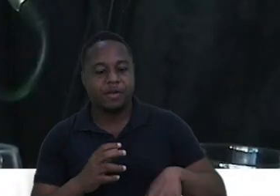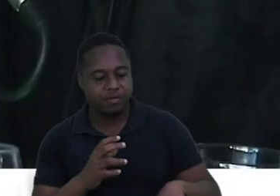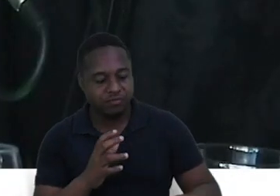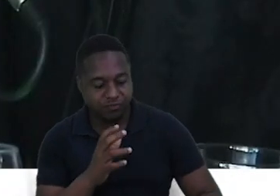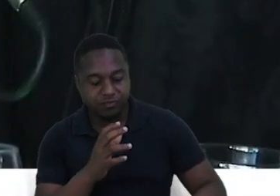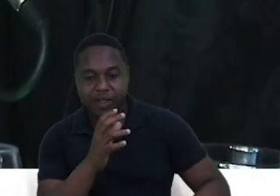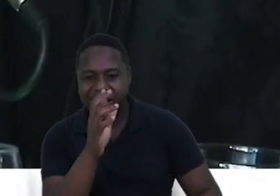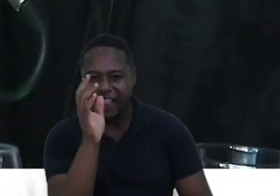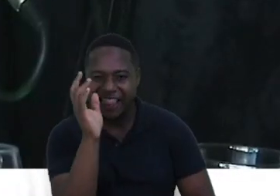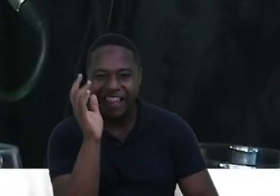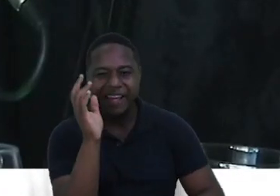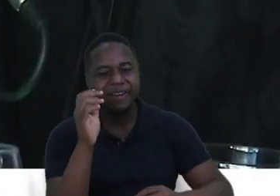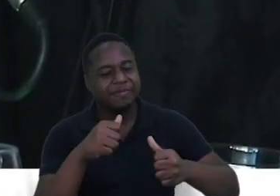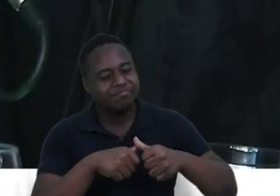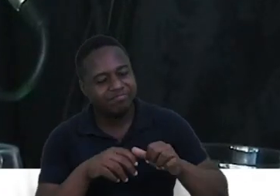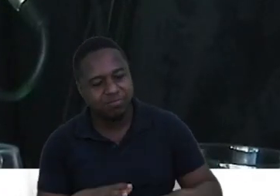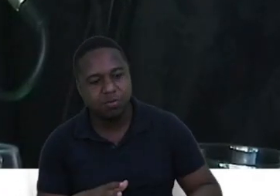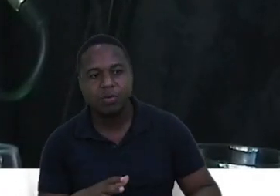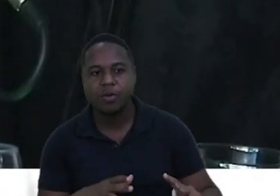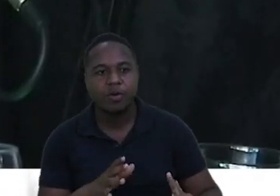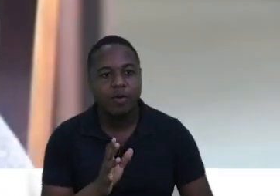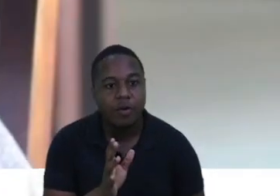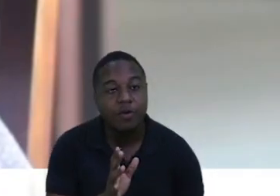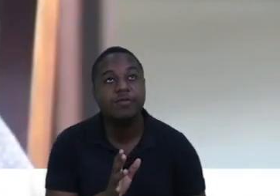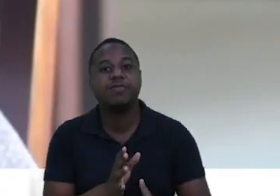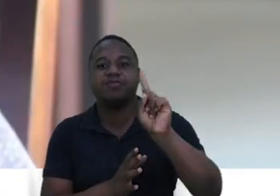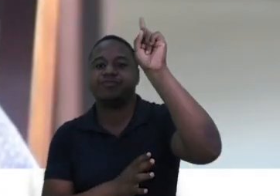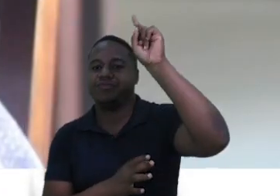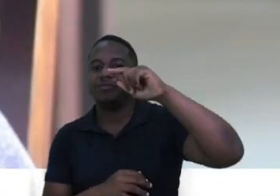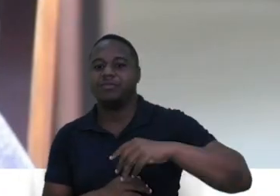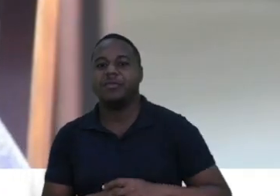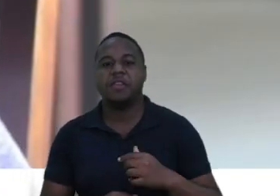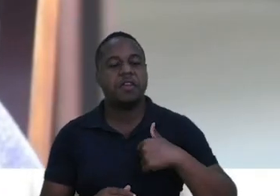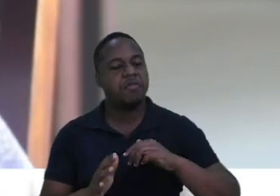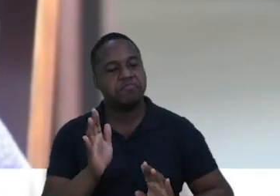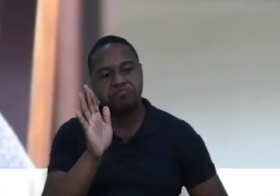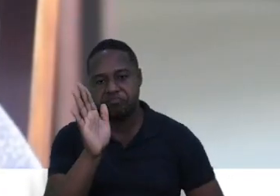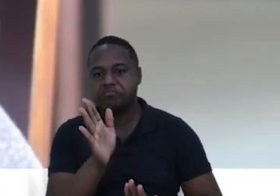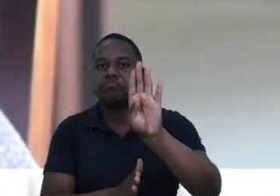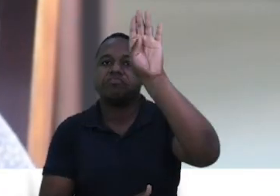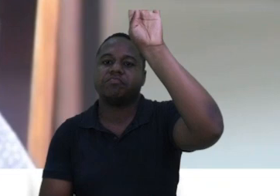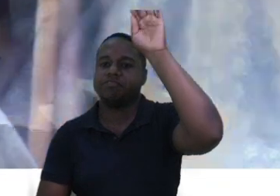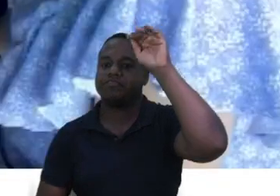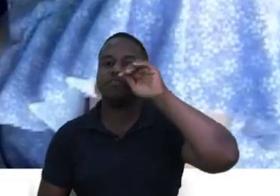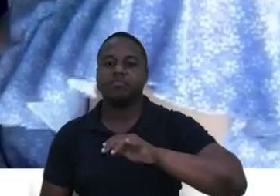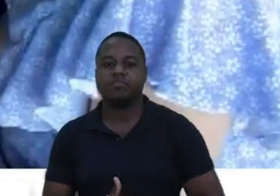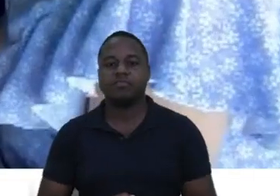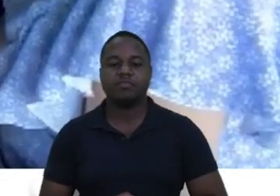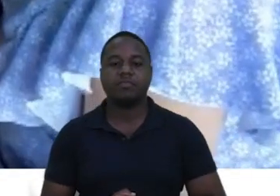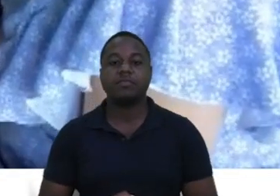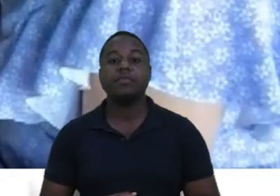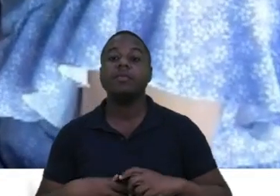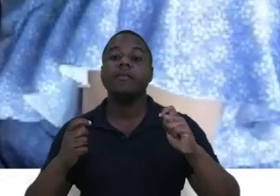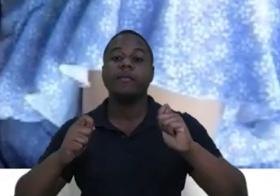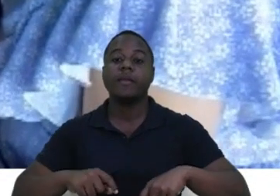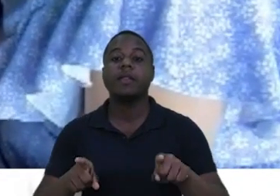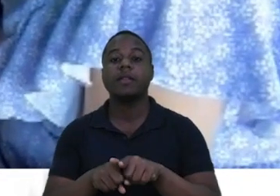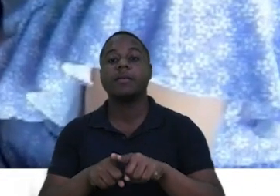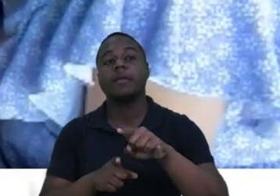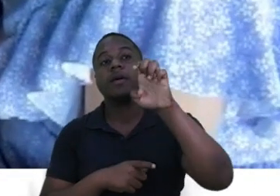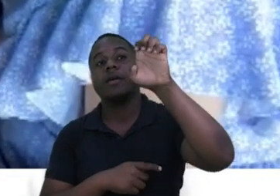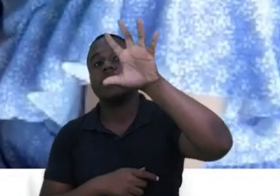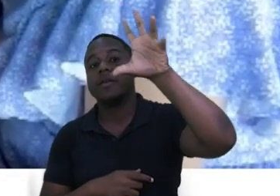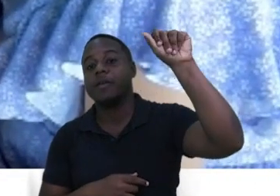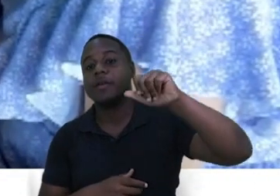pra cima. Então, ou seja, foi a mola propulsora, né? Total. Que te motivou a... E, inclusive, lá na Europa, todo mundo me reconhecia como